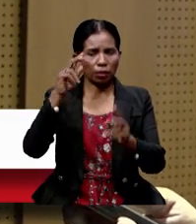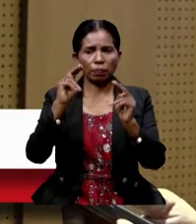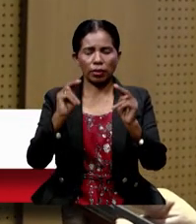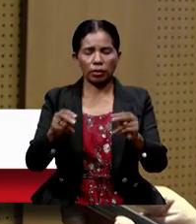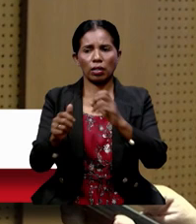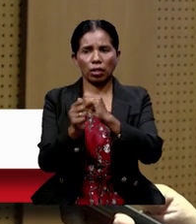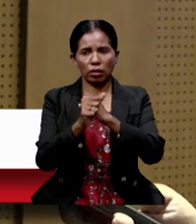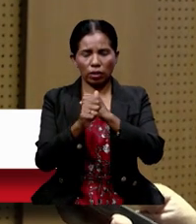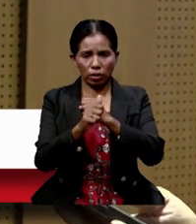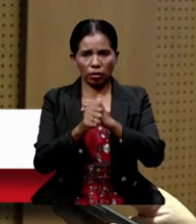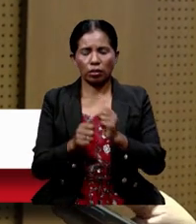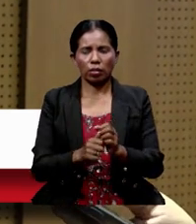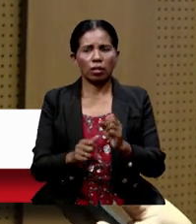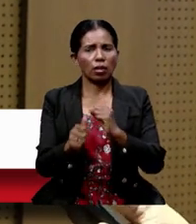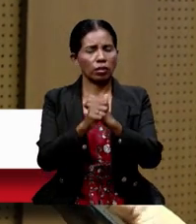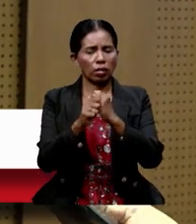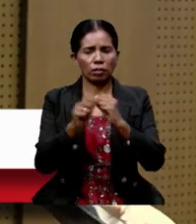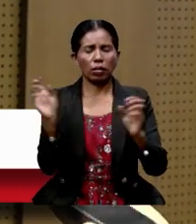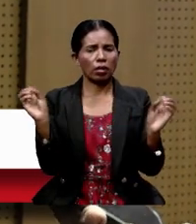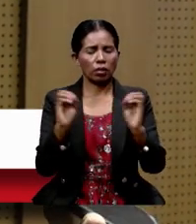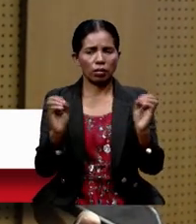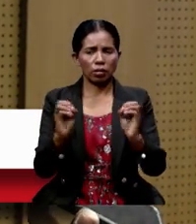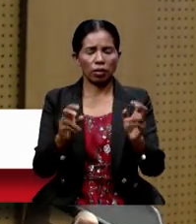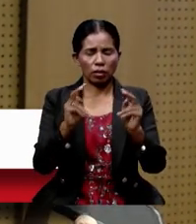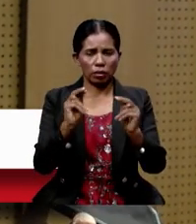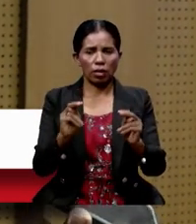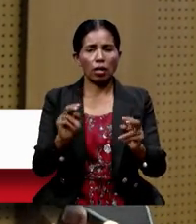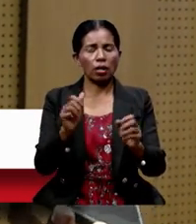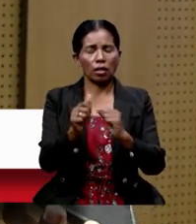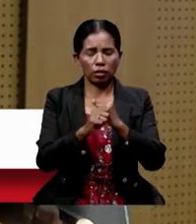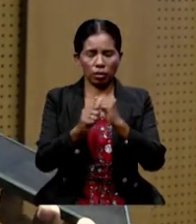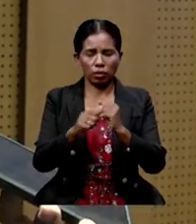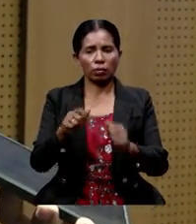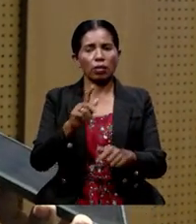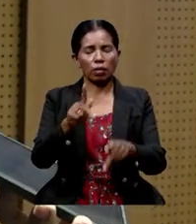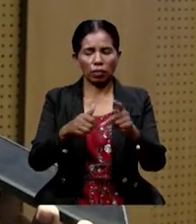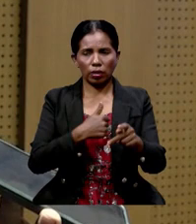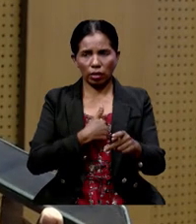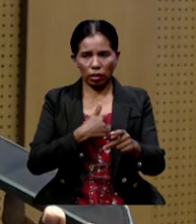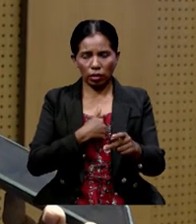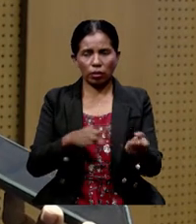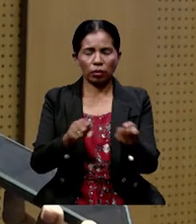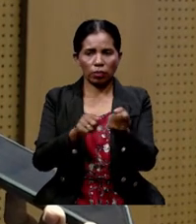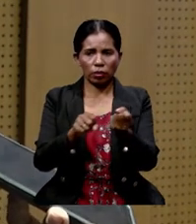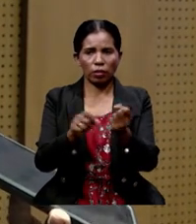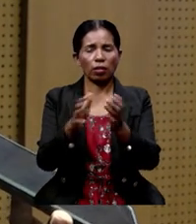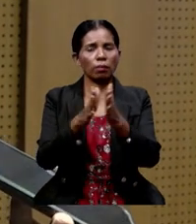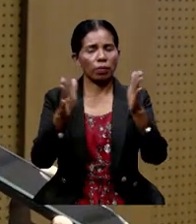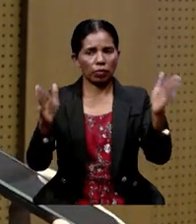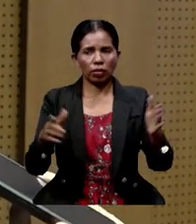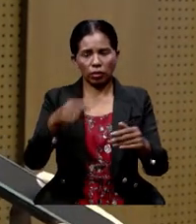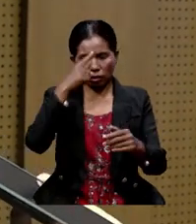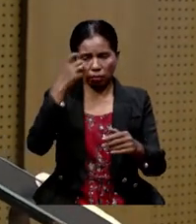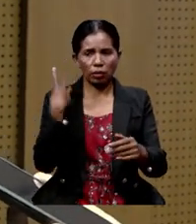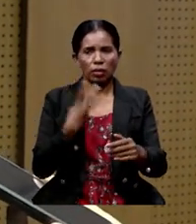ação ação laos as precisa ação pessoal e de dekne hore contribui ba ação nuve bot tenema que